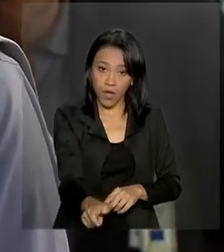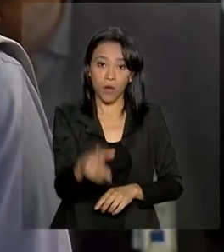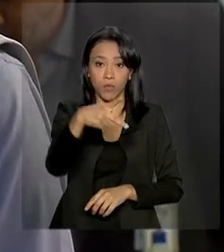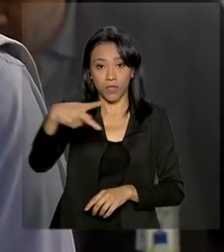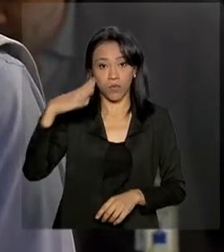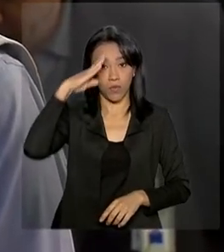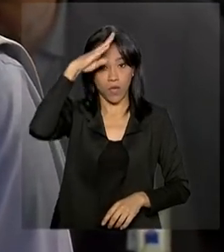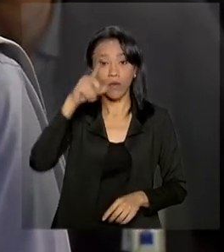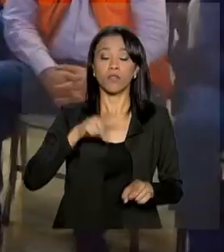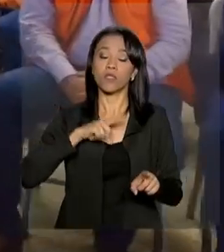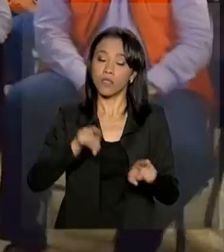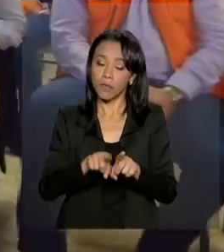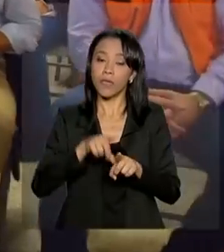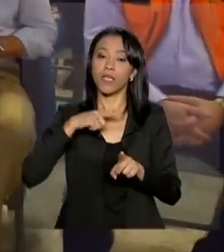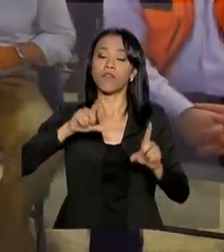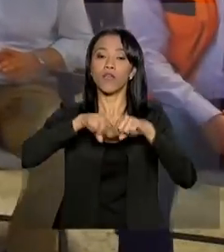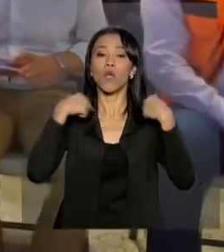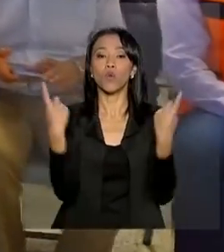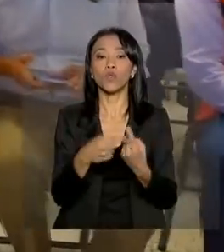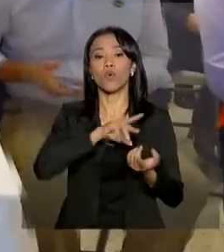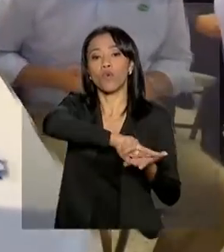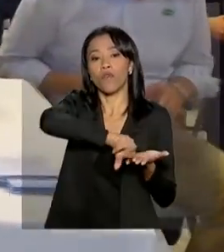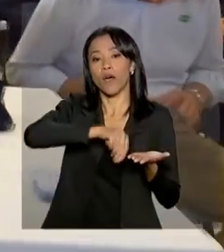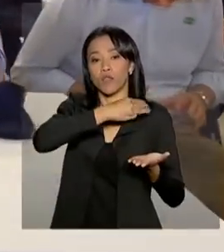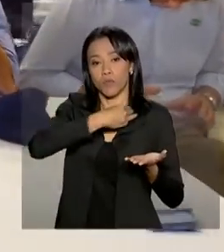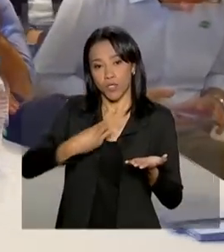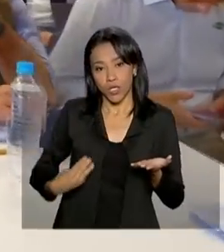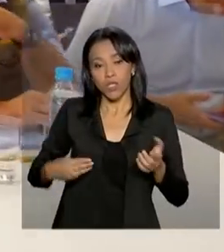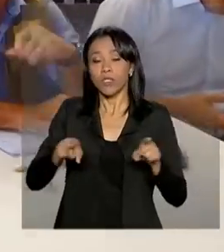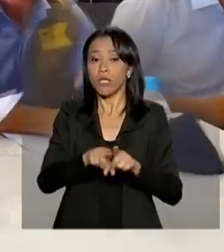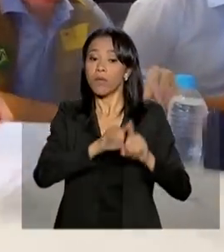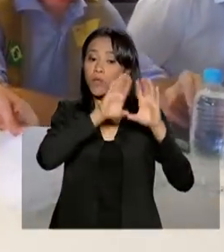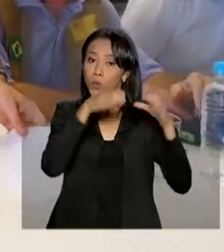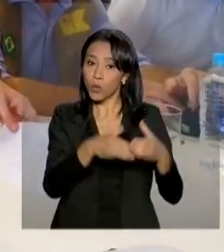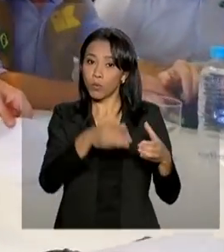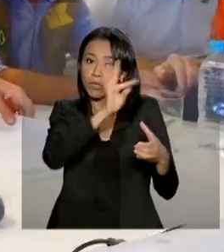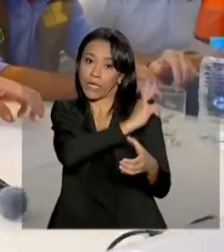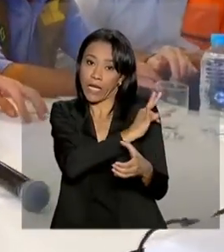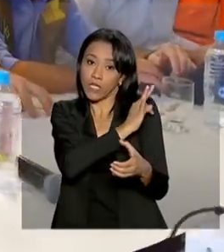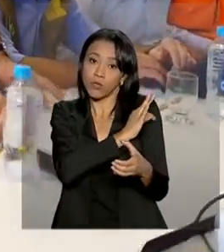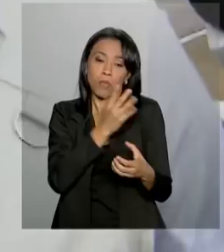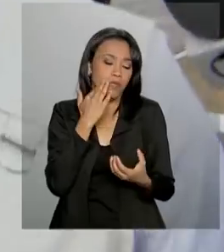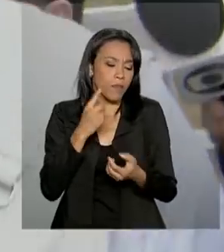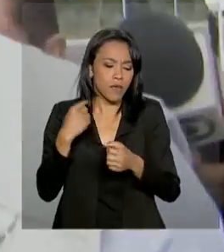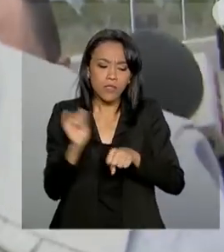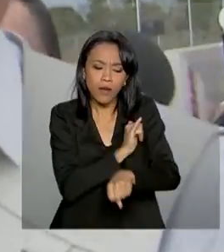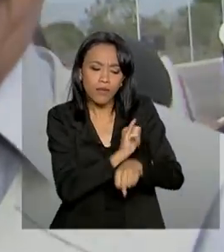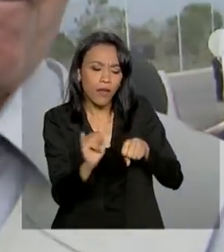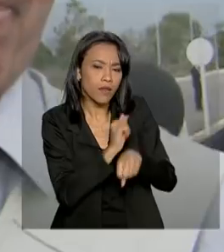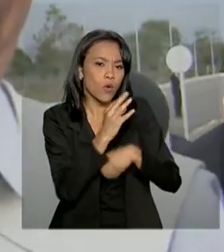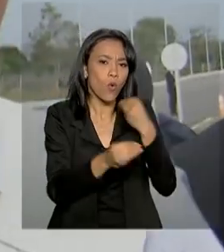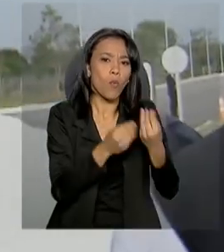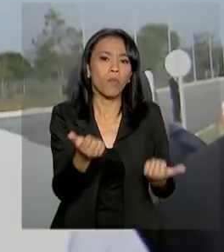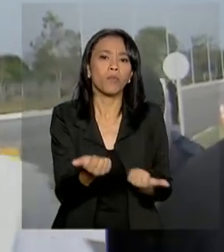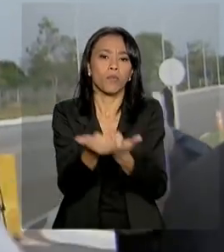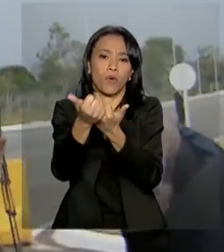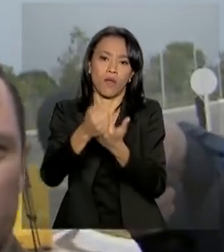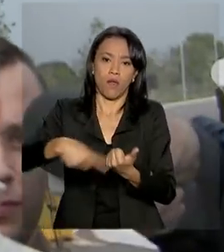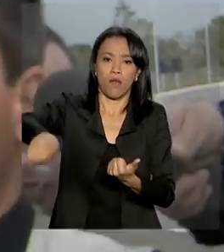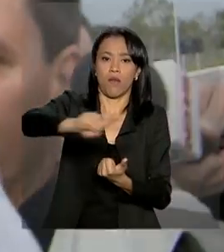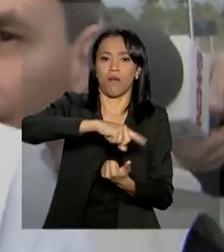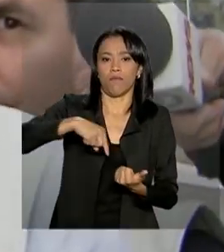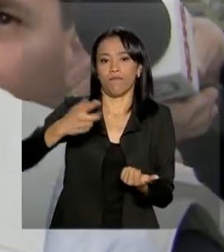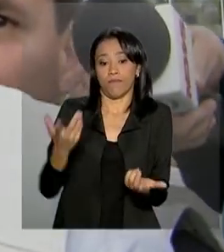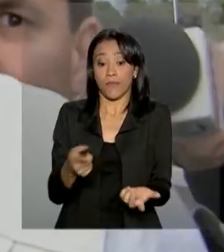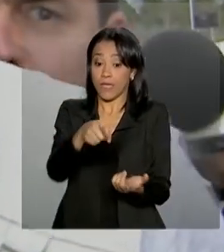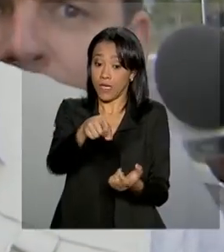também se reuniu com ministros e técnicos do governo para discutir medidas de socorro às vítimas. Já em Brasília, o presidente